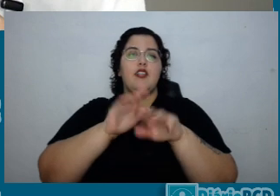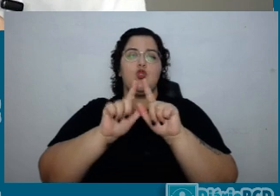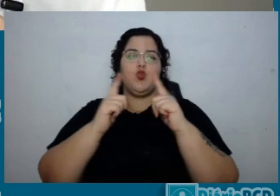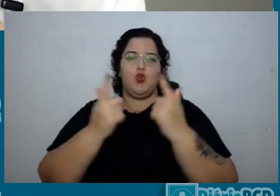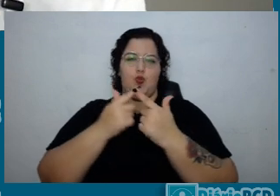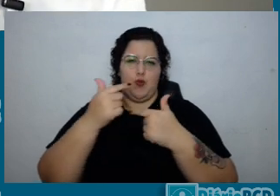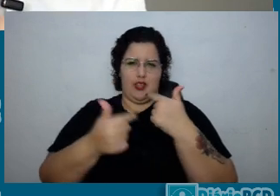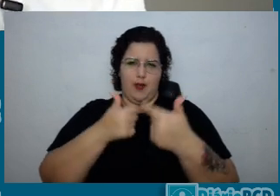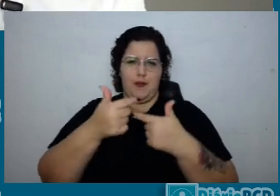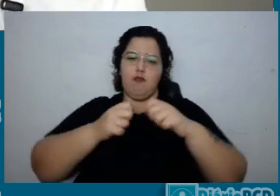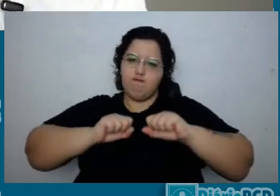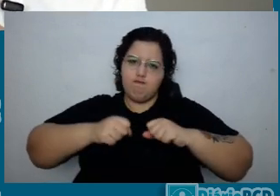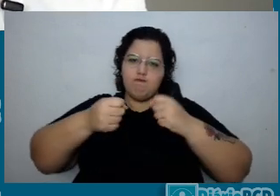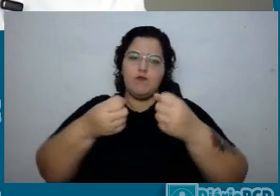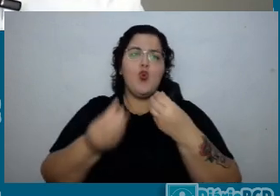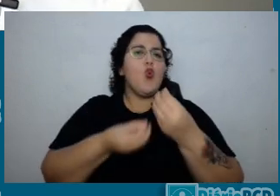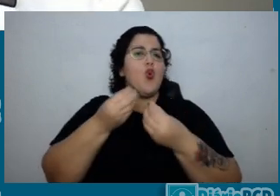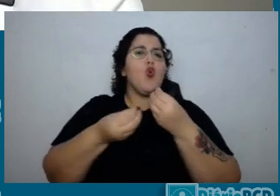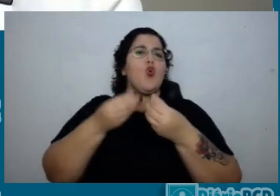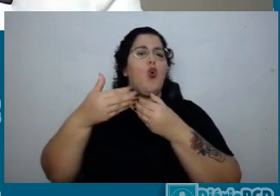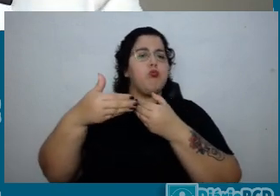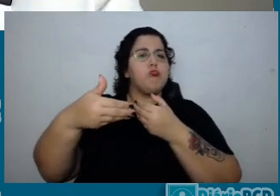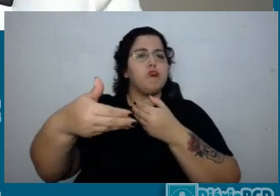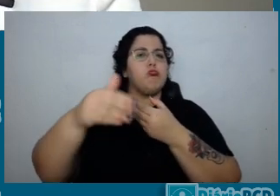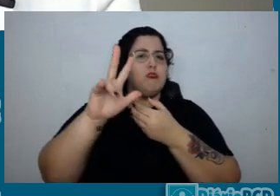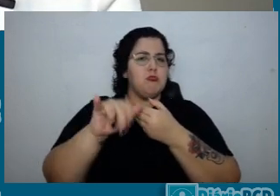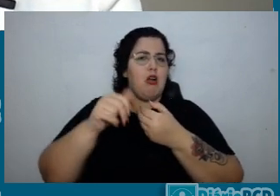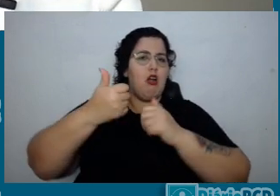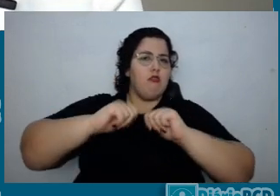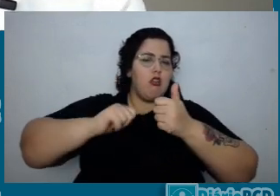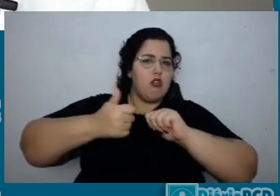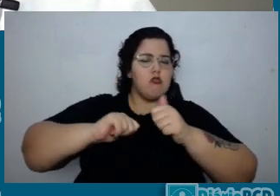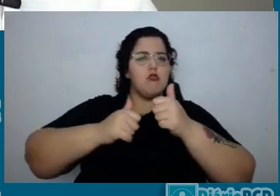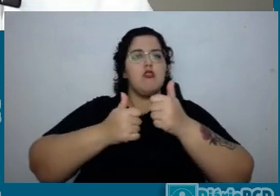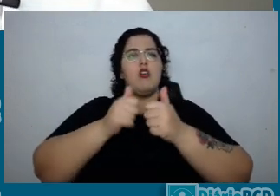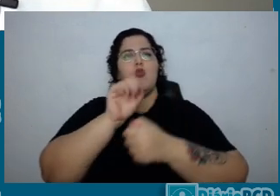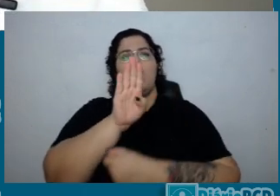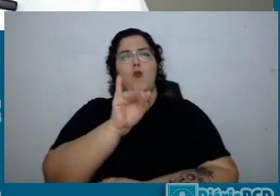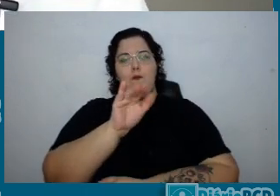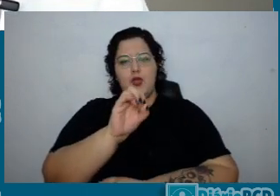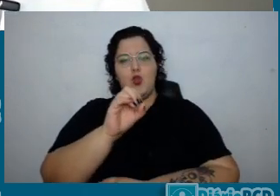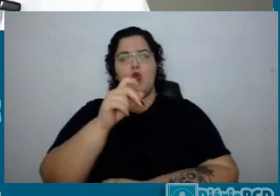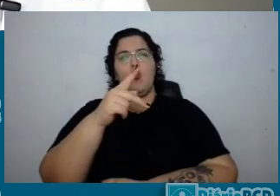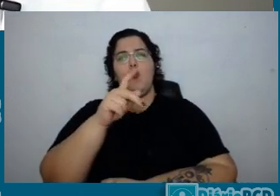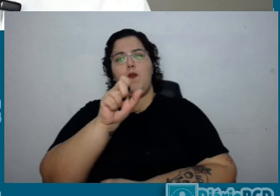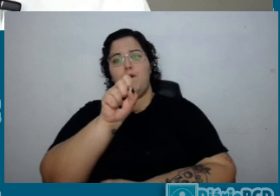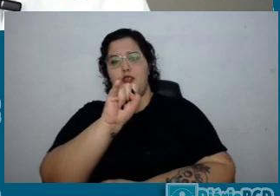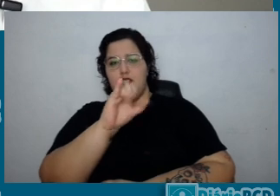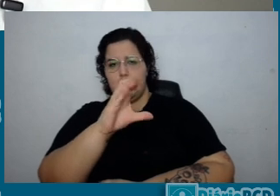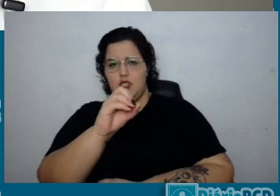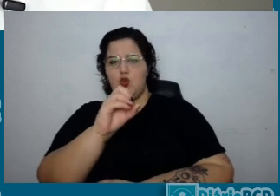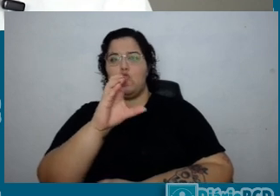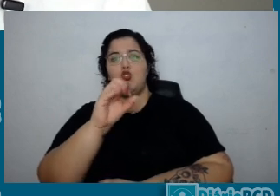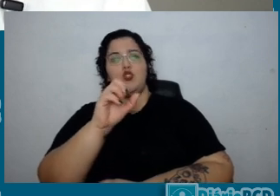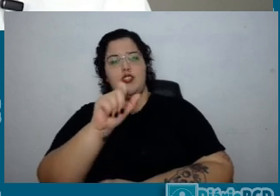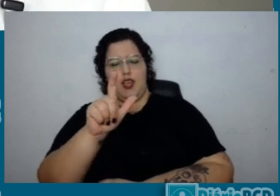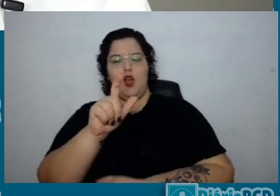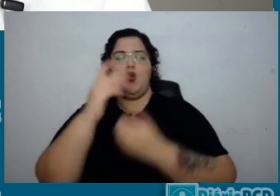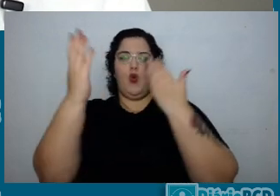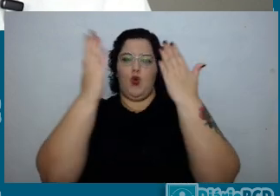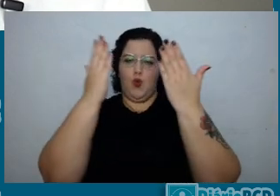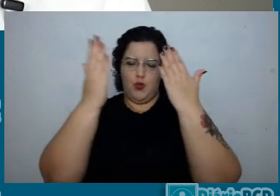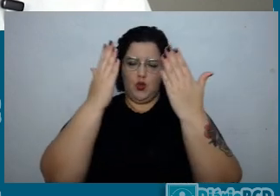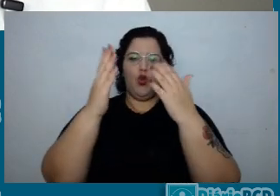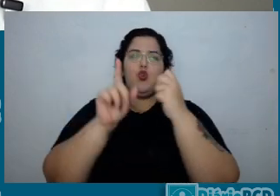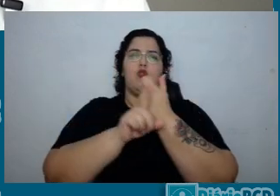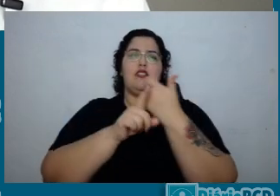pelo grupo de trabalho e o que é que deve acontecer aí em breve em relação à avaliação biopsicossocial nacional? O grupo de trabalho